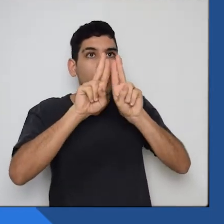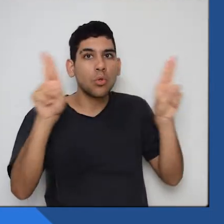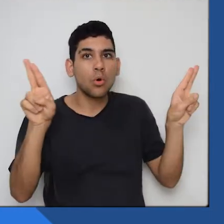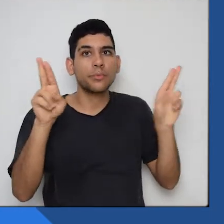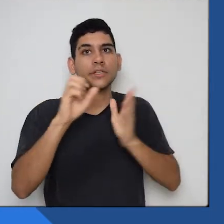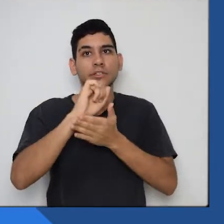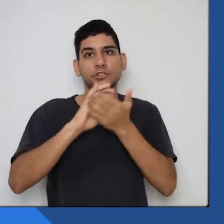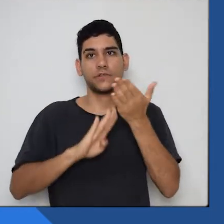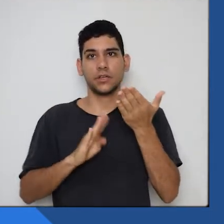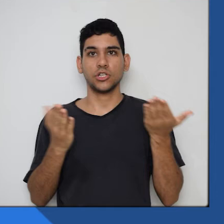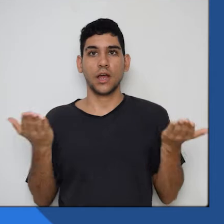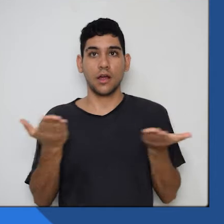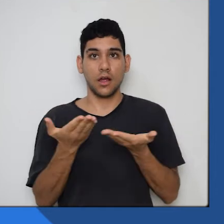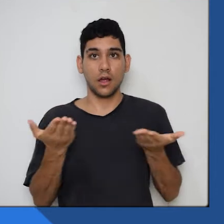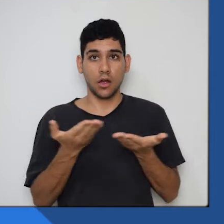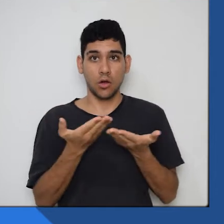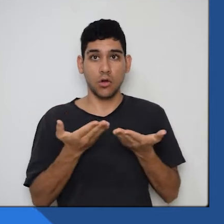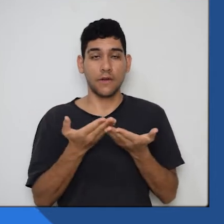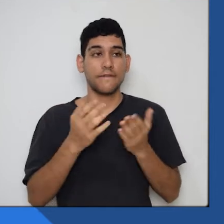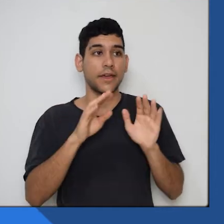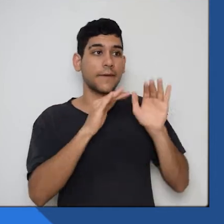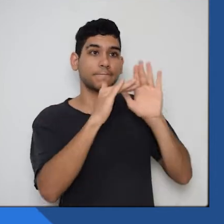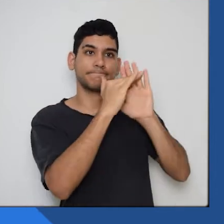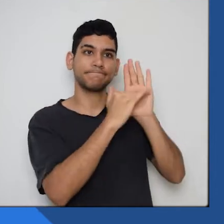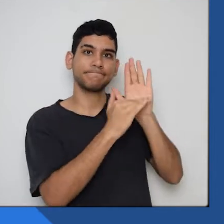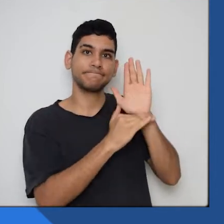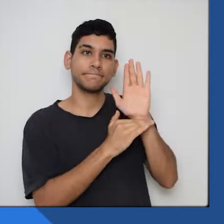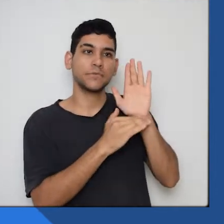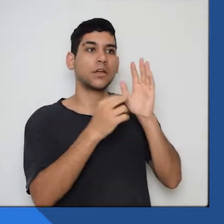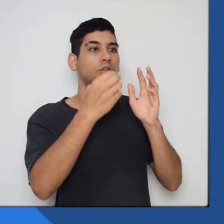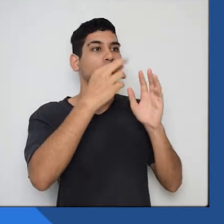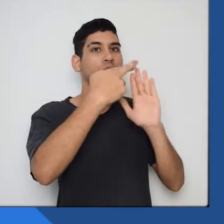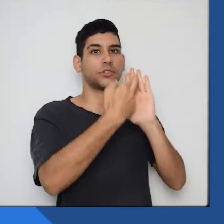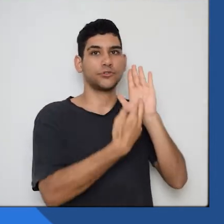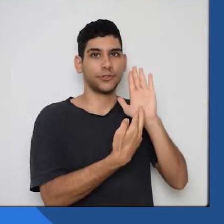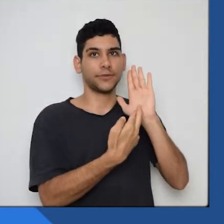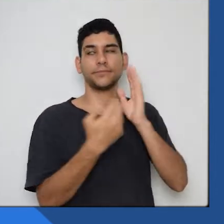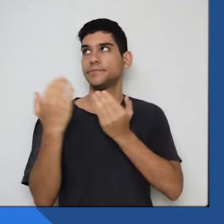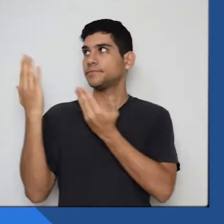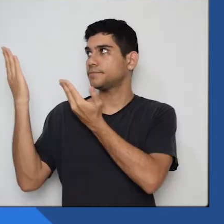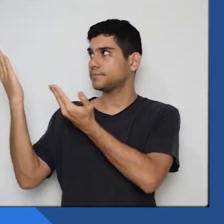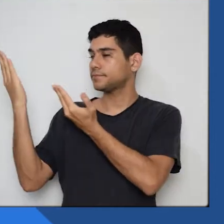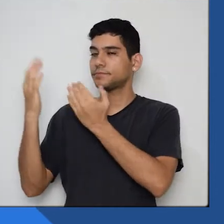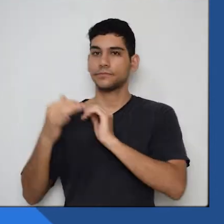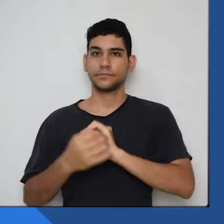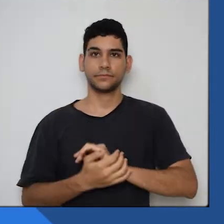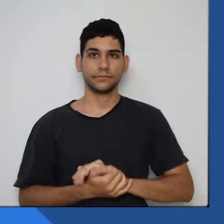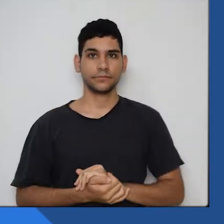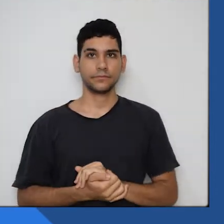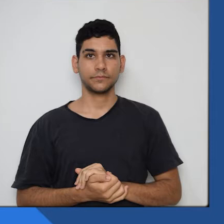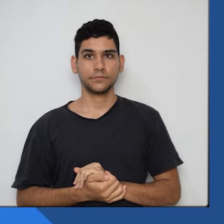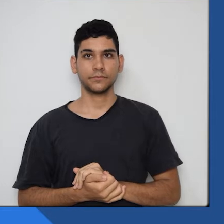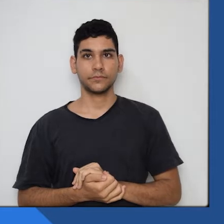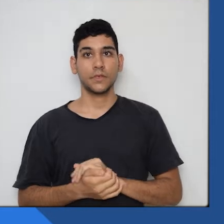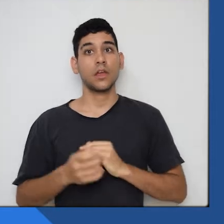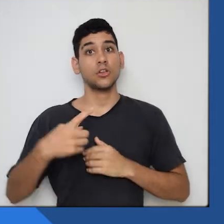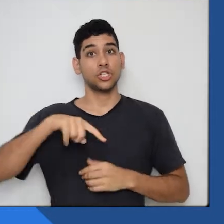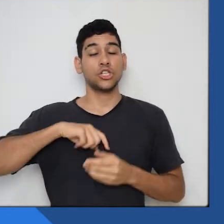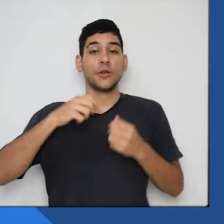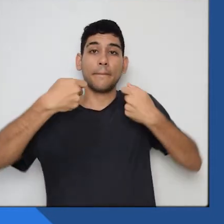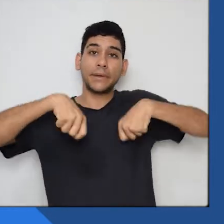atividade. Agora vem os parâmetros do nosso questionário. A gente